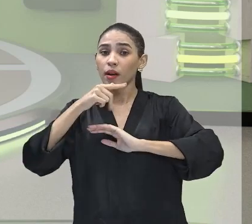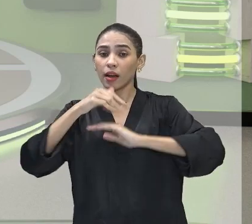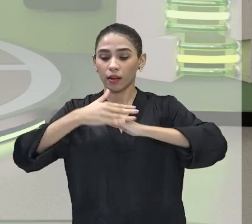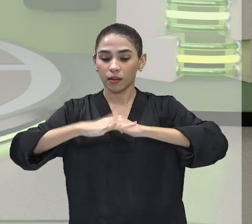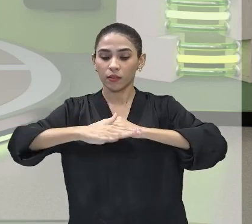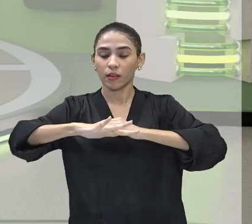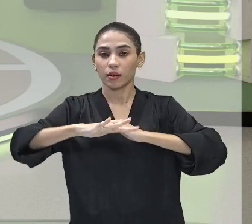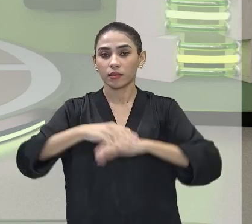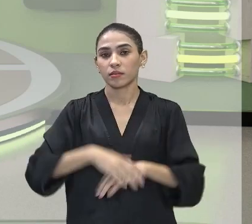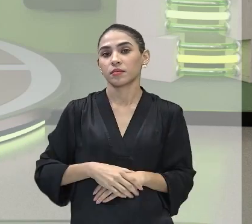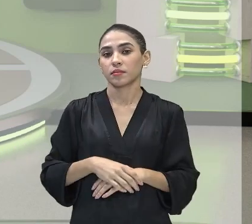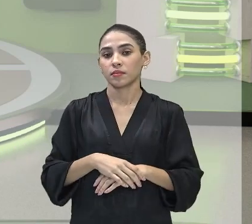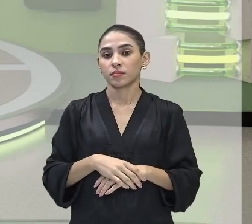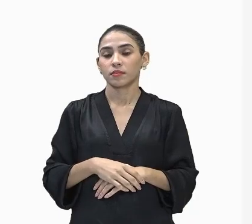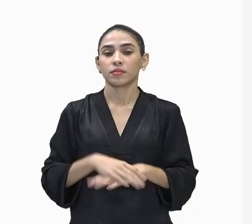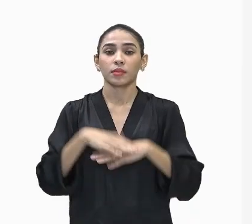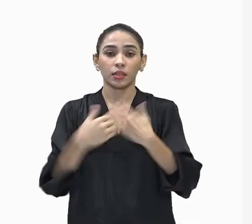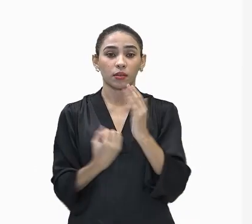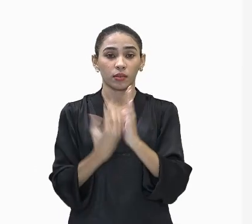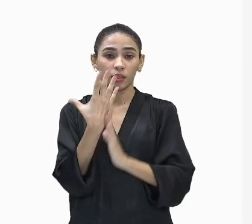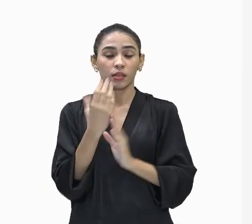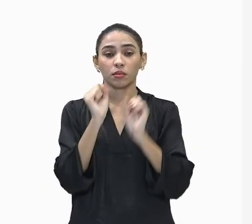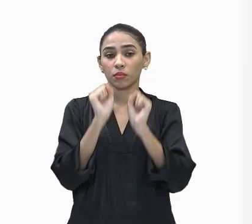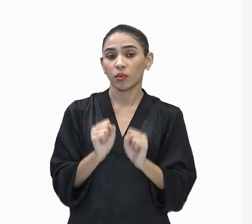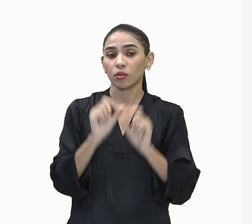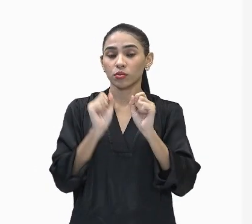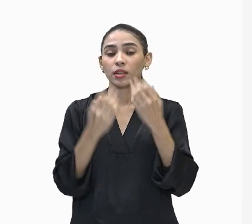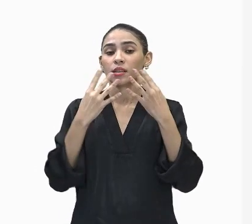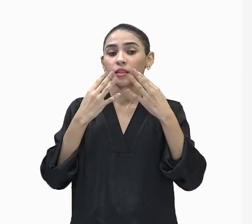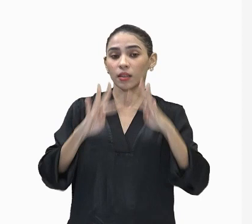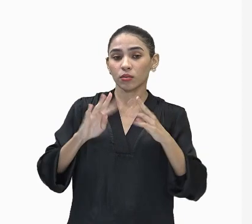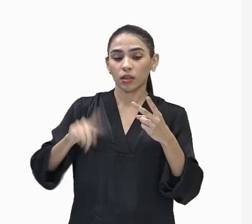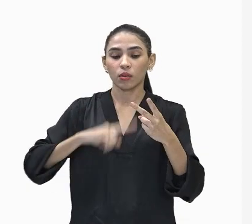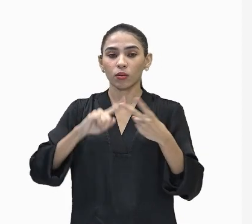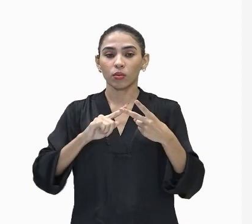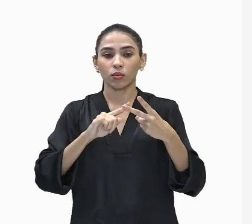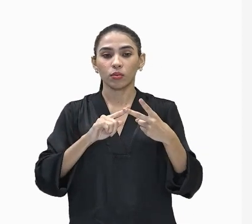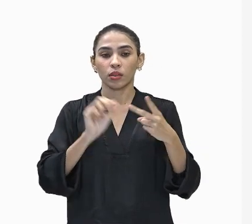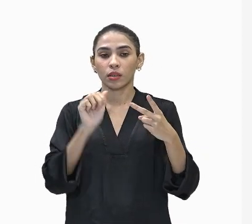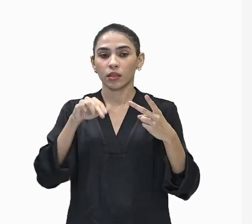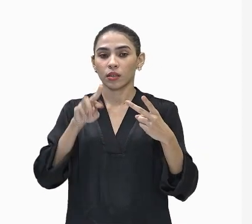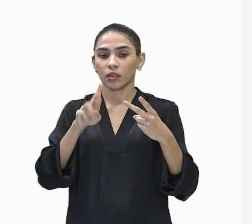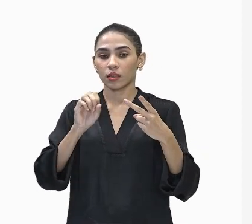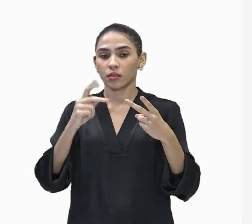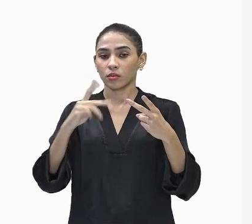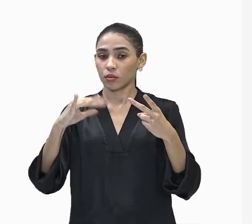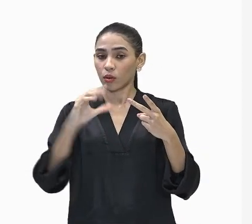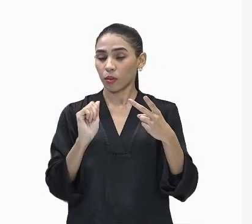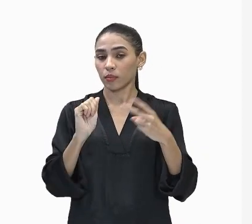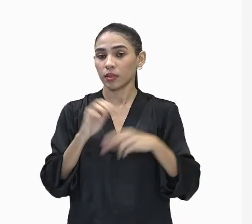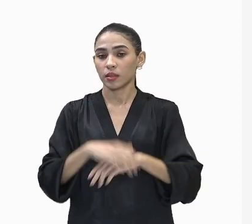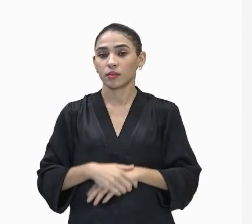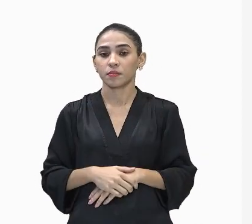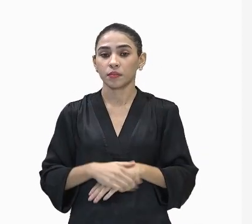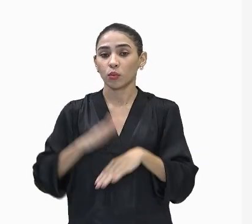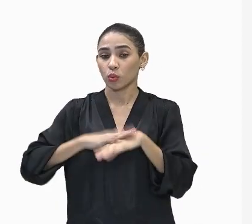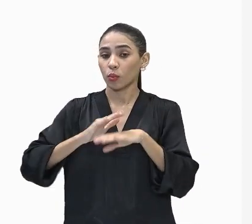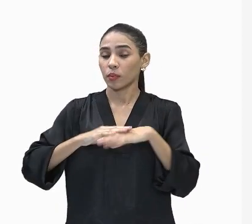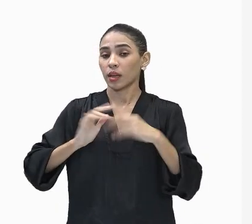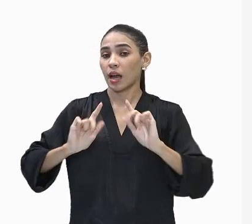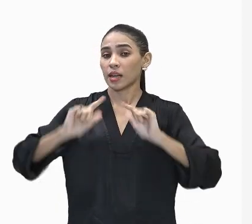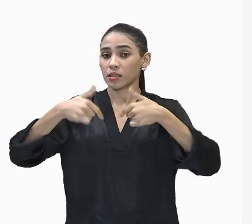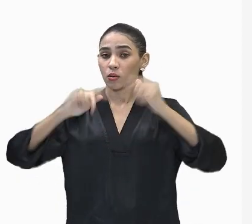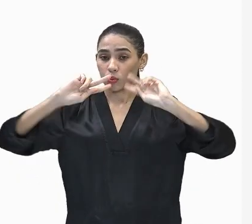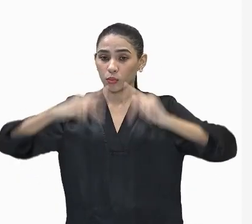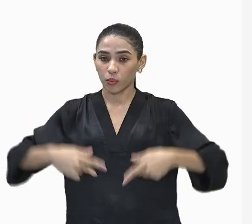a origem dessa eutrofização pode ser de forma natural ou de forma antrópica né realizada pelo homem a